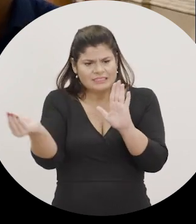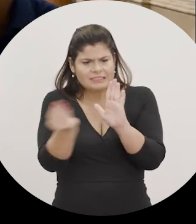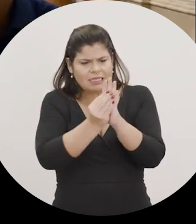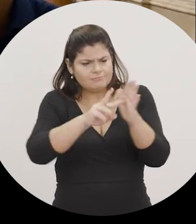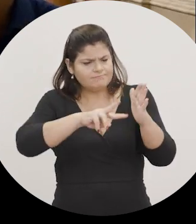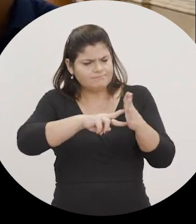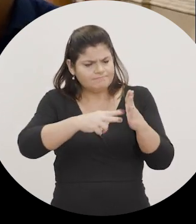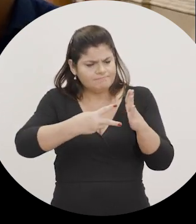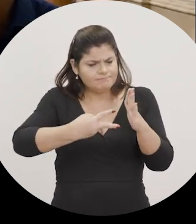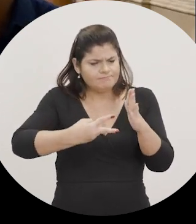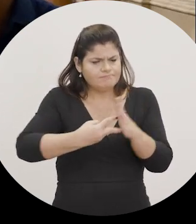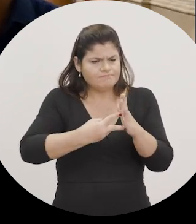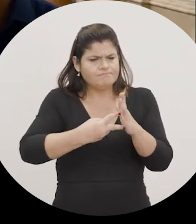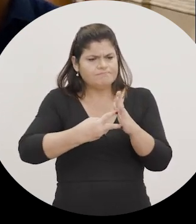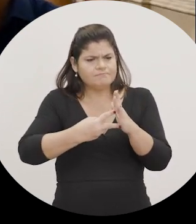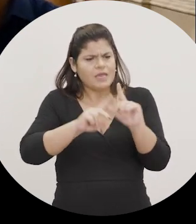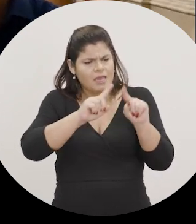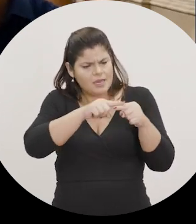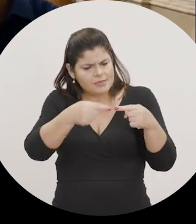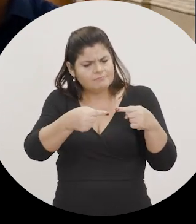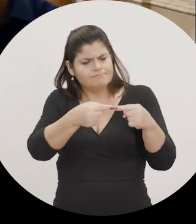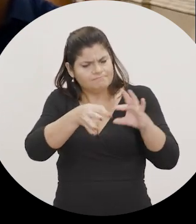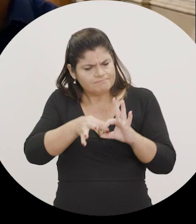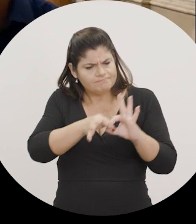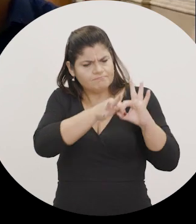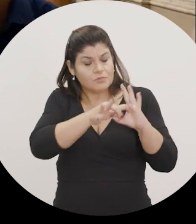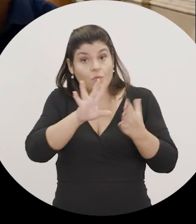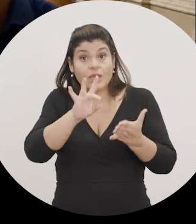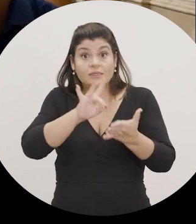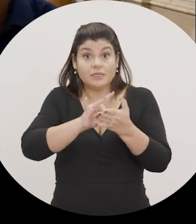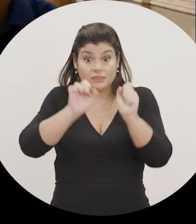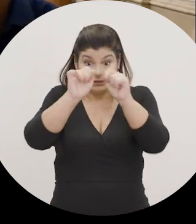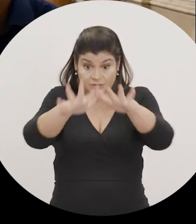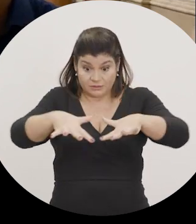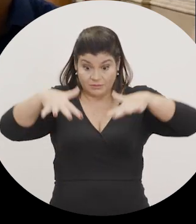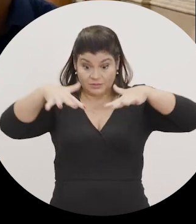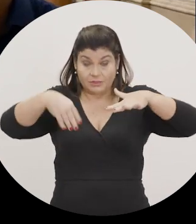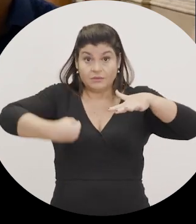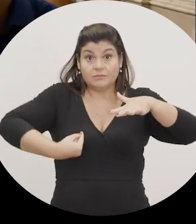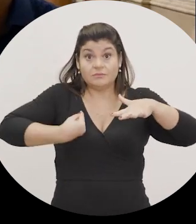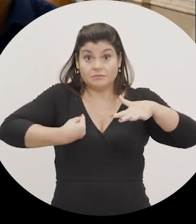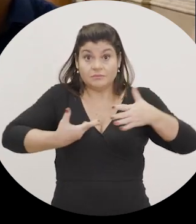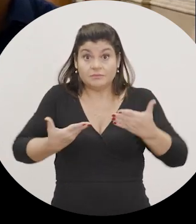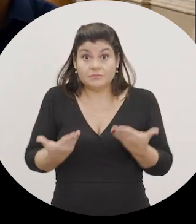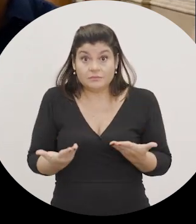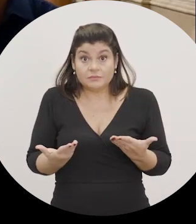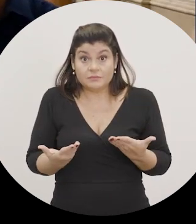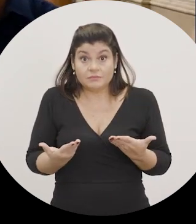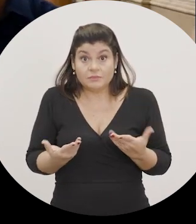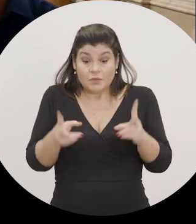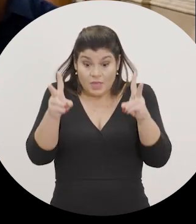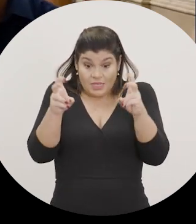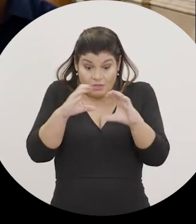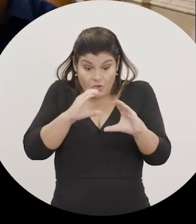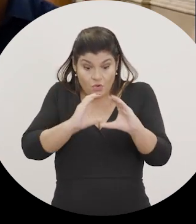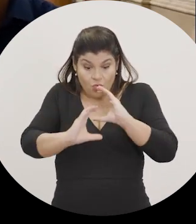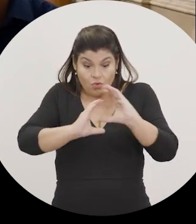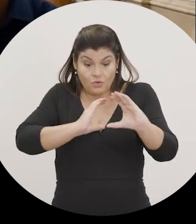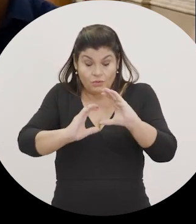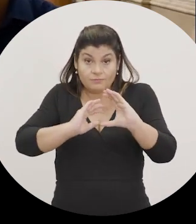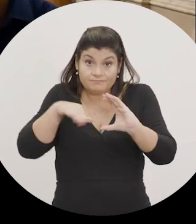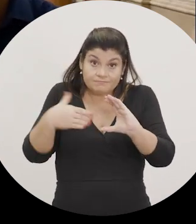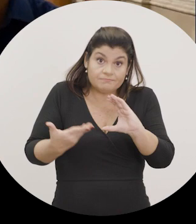você atribui um significado que tem a ver com a realidade do público presente, né? Esse tipo